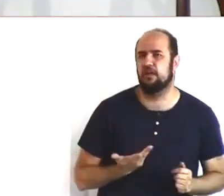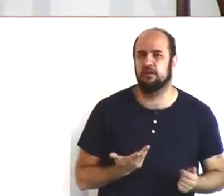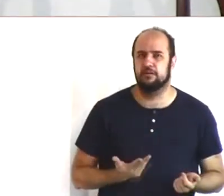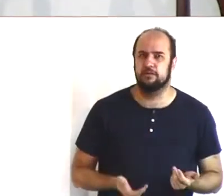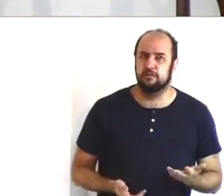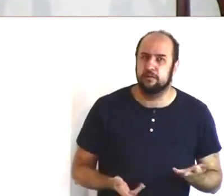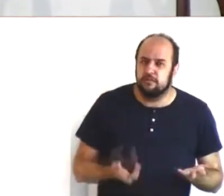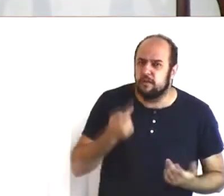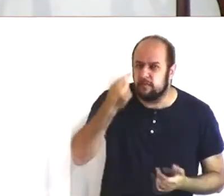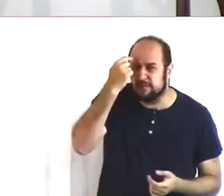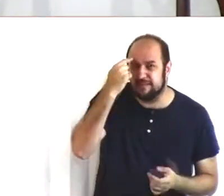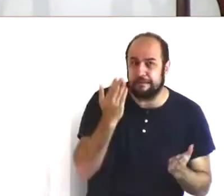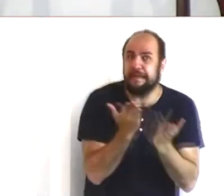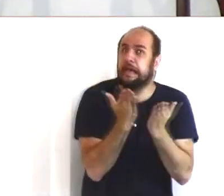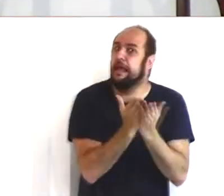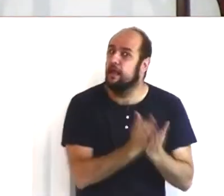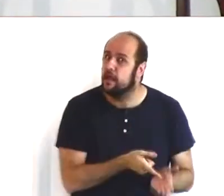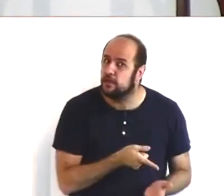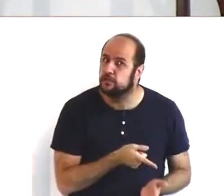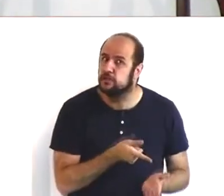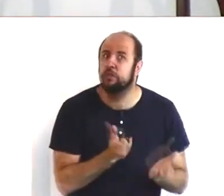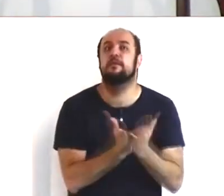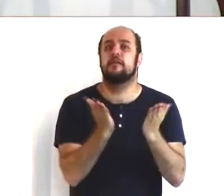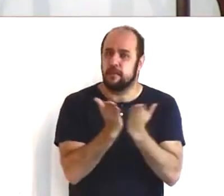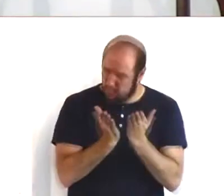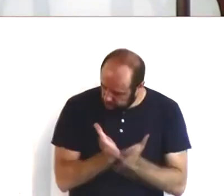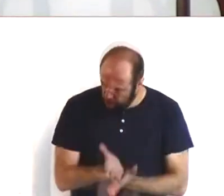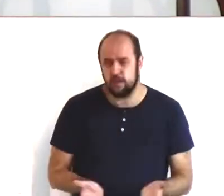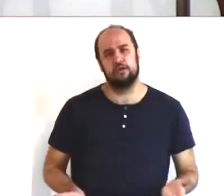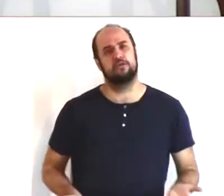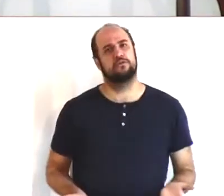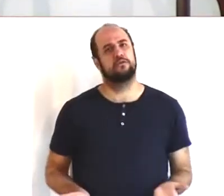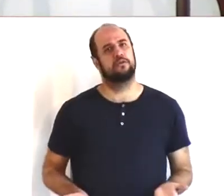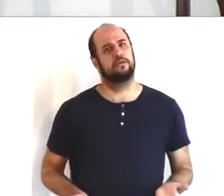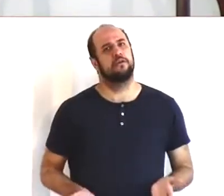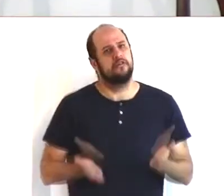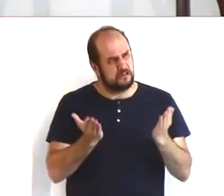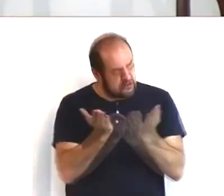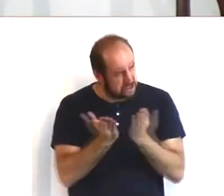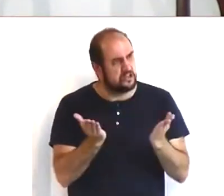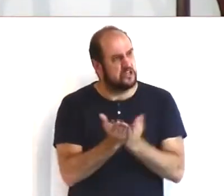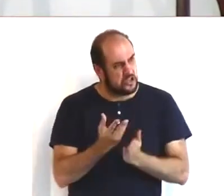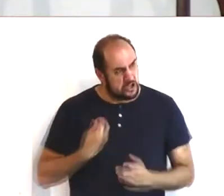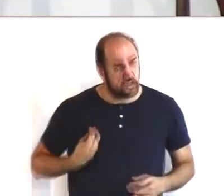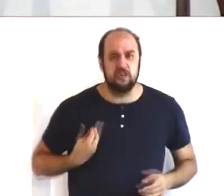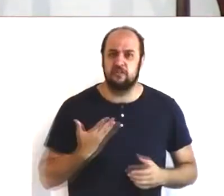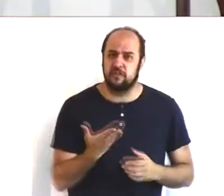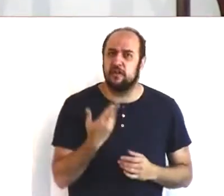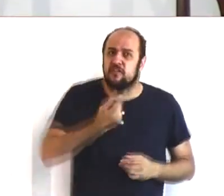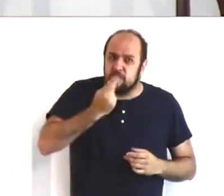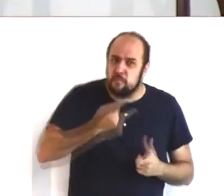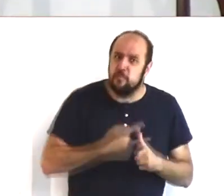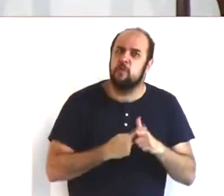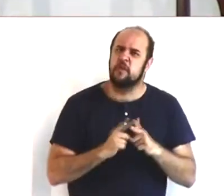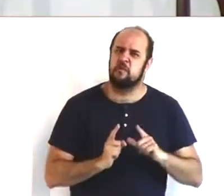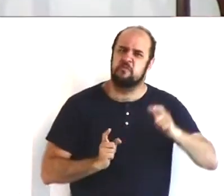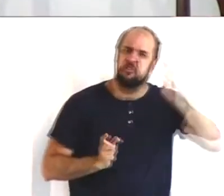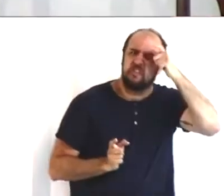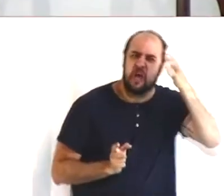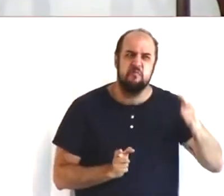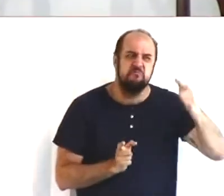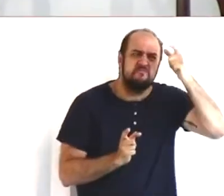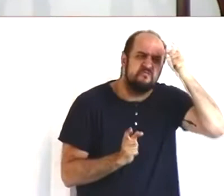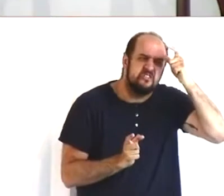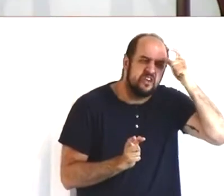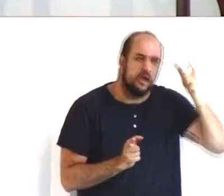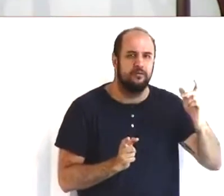estou falando do cristão, dos cristãos, de boa parte do cristianismo ocidental, nosso problema é o diabo que está fazendo